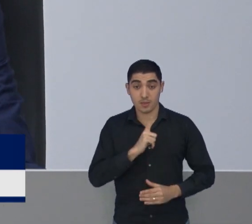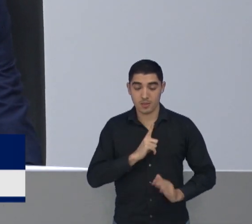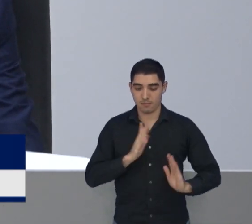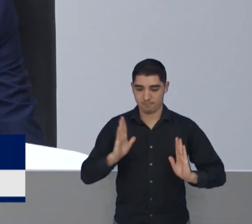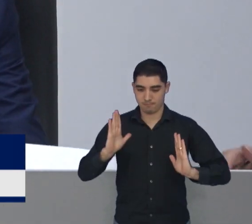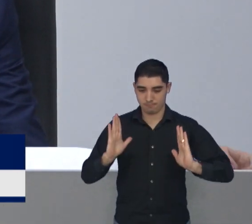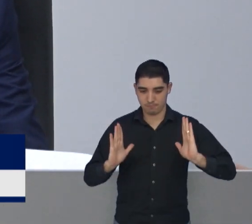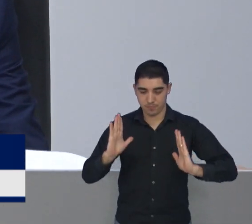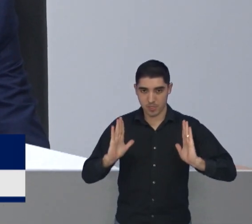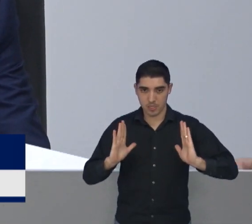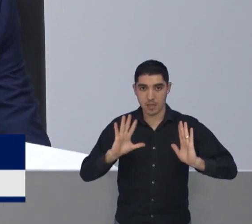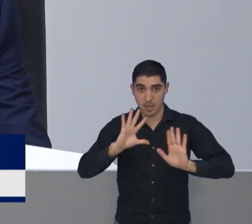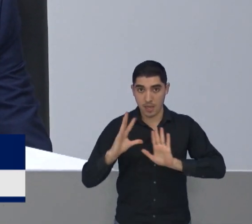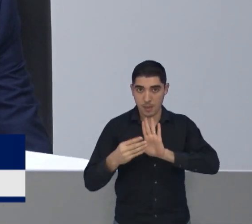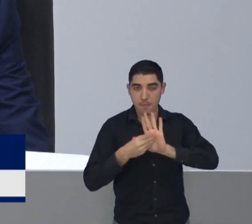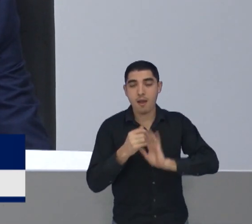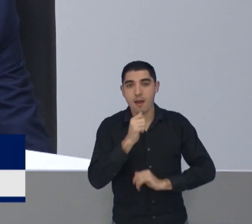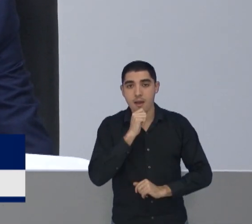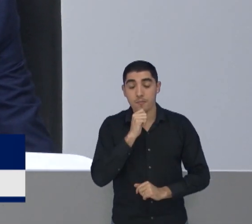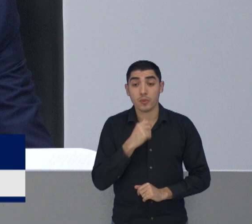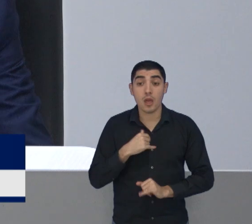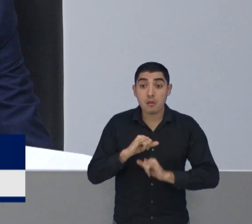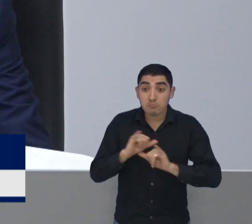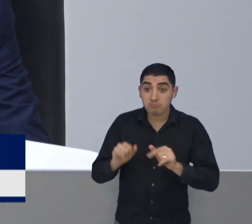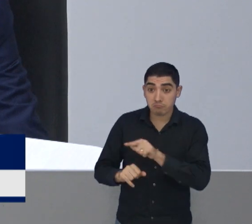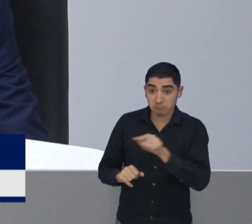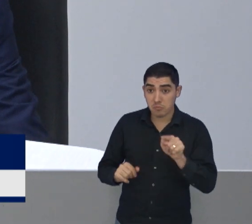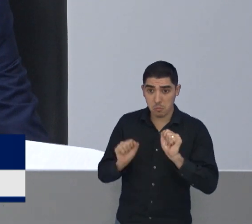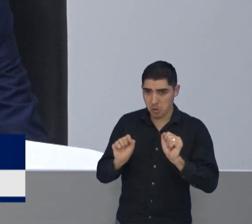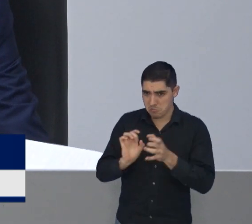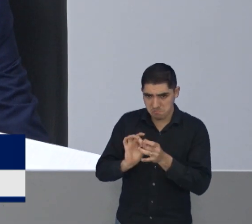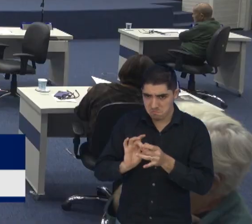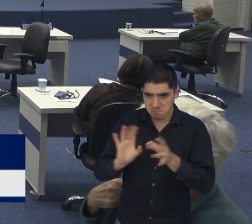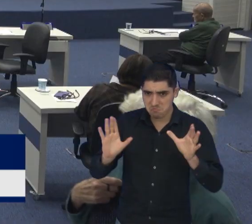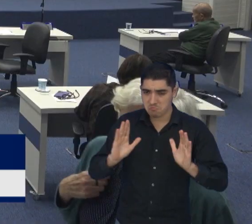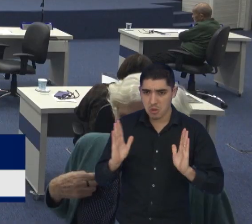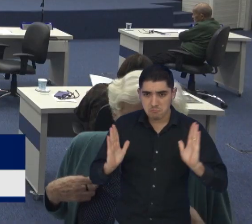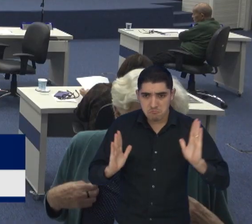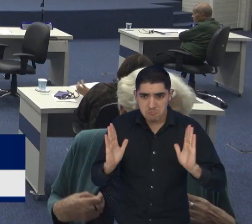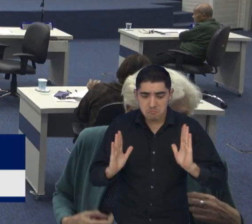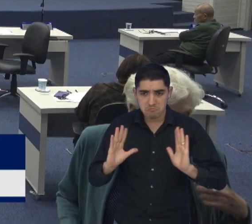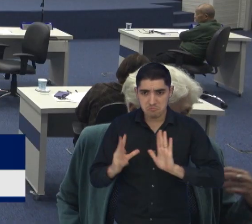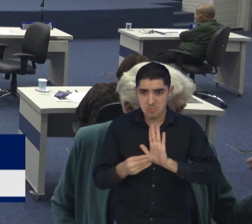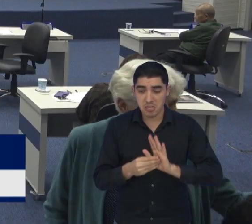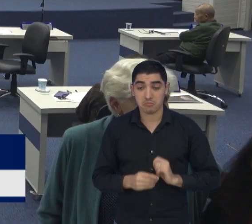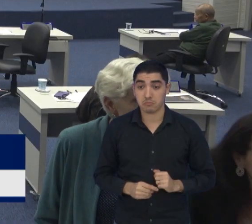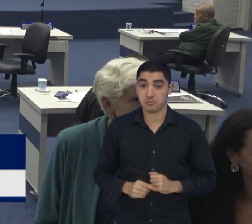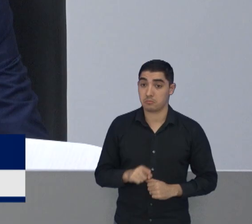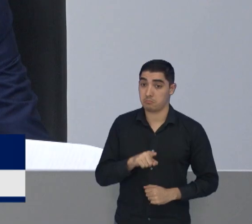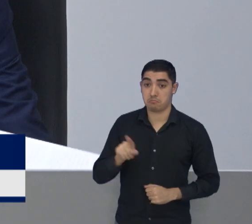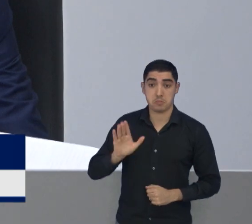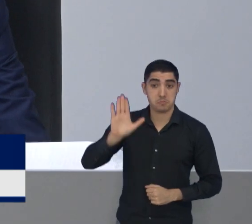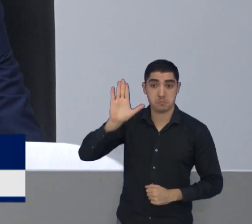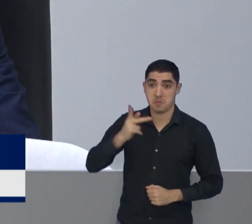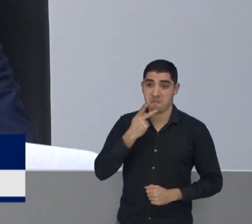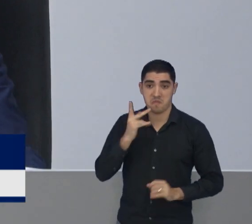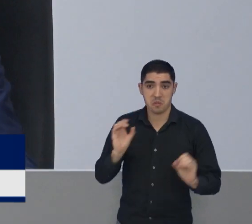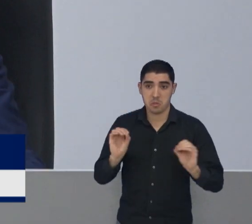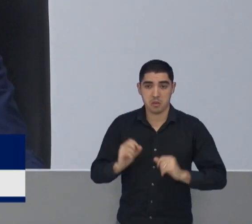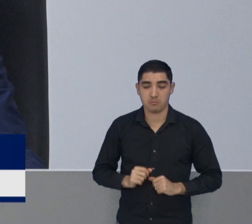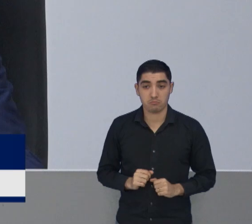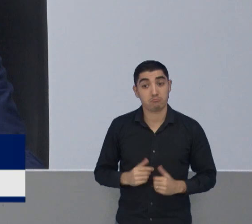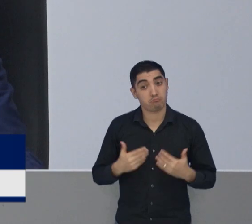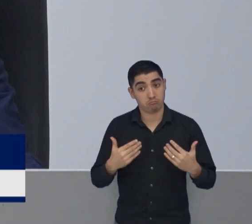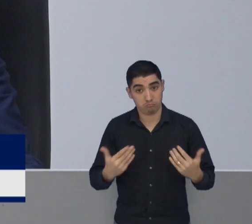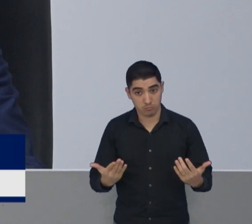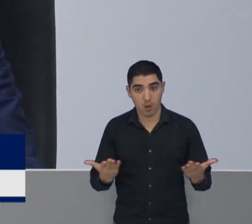emenda. Consulta os nobres vereadores se abre mão do prazo de emenda. Nenhuma manifestação, senhor presidente. Projeto com